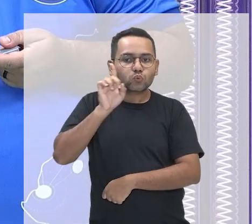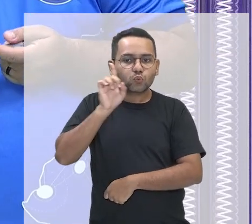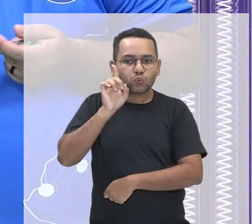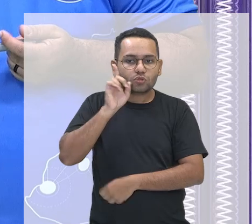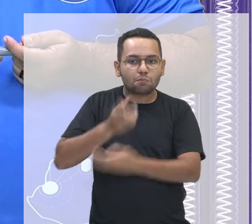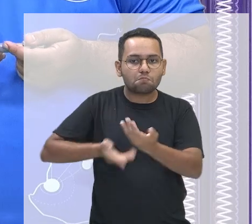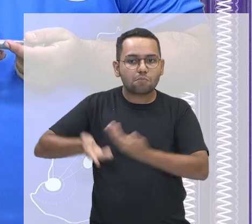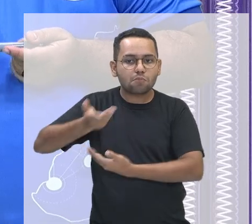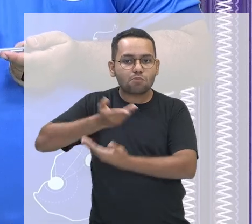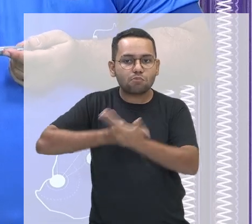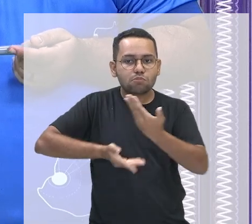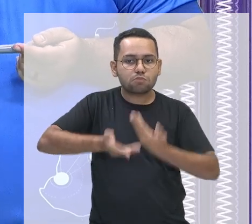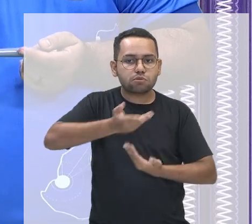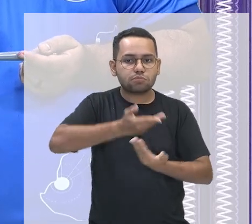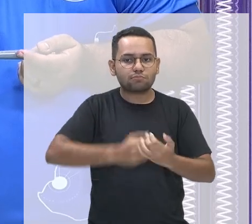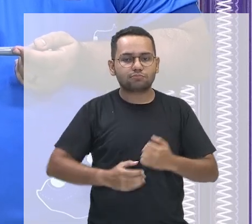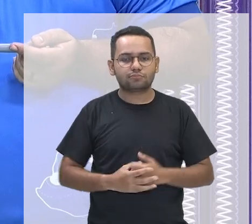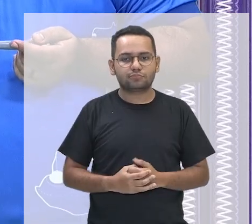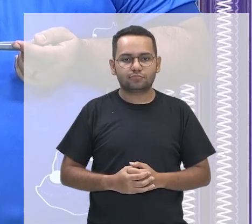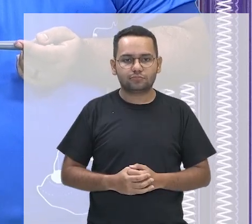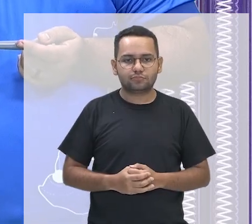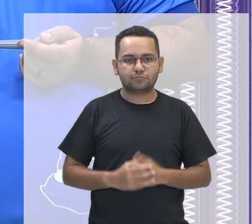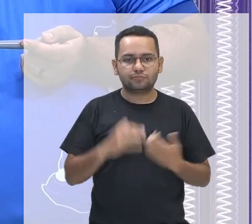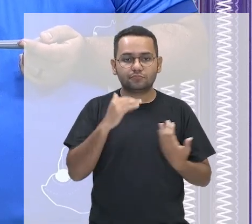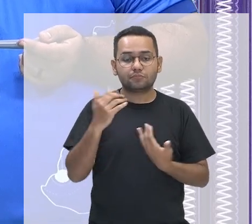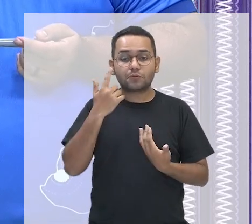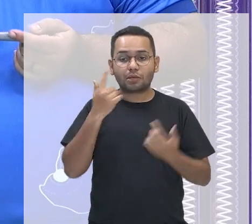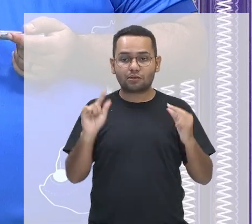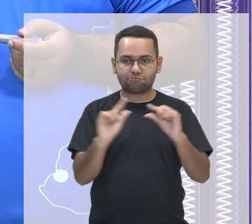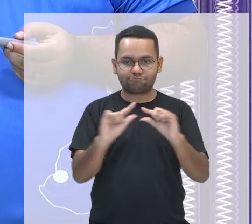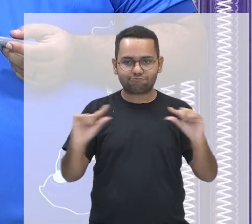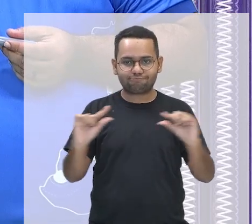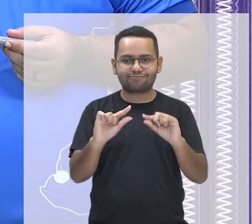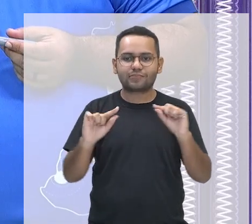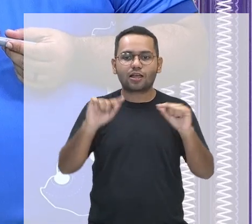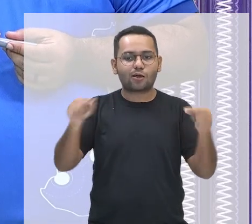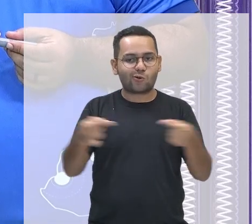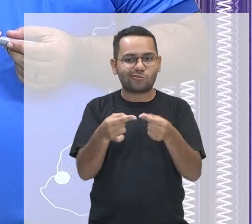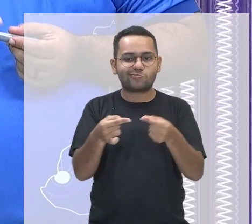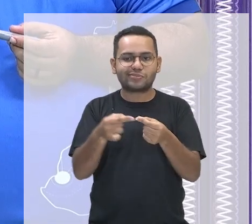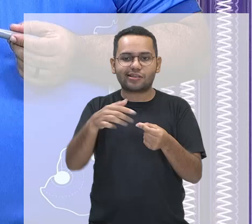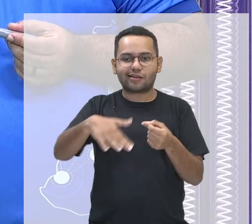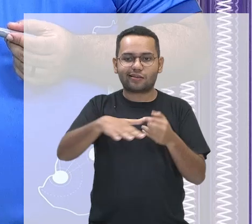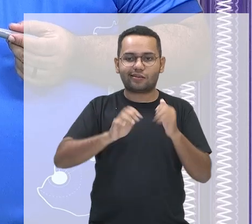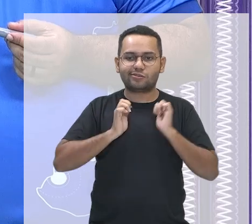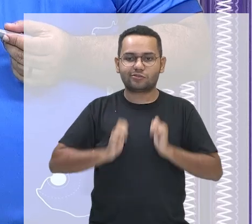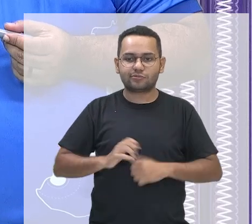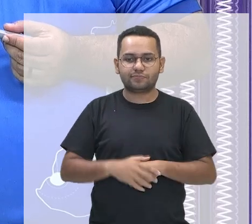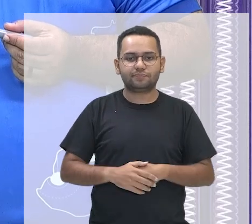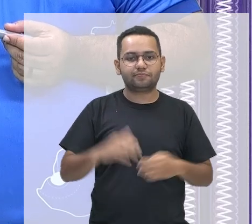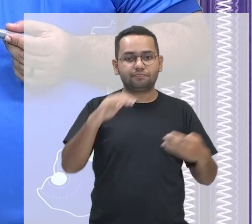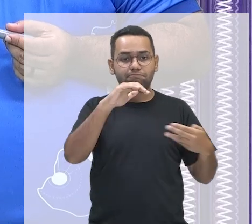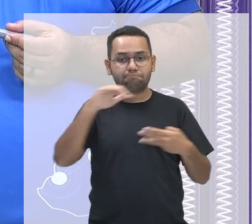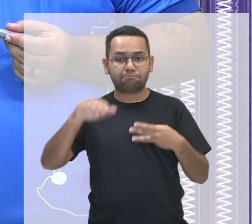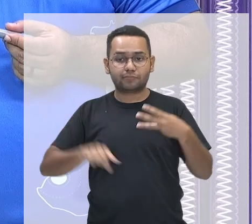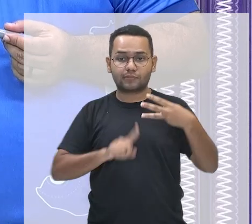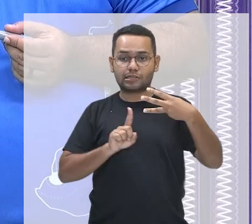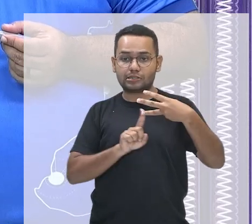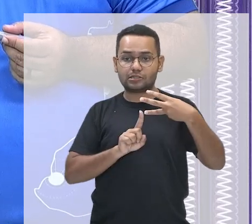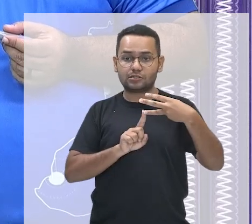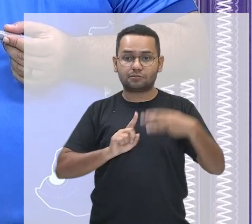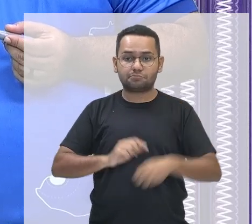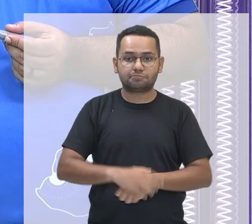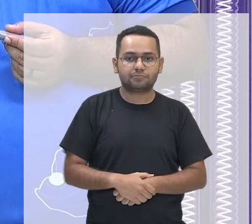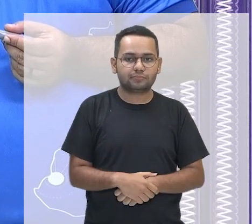relações. Ok? Então, no judaísmo, nós temos isso como pilares éticos. No islamismo, nós vamos ver uma coisa que é